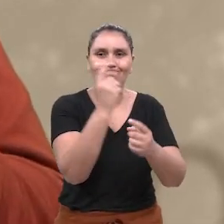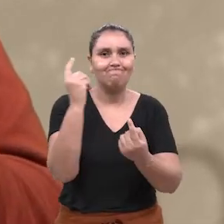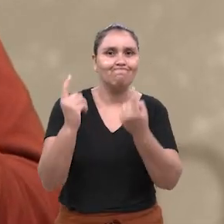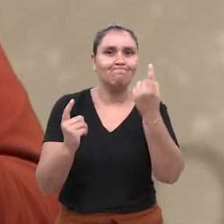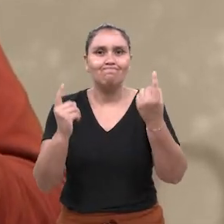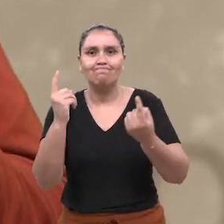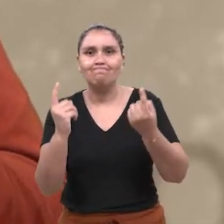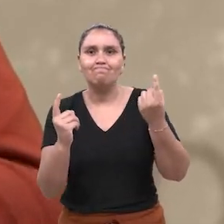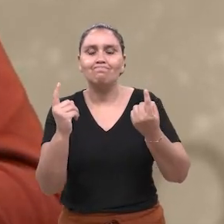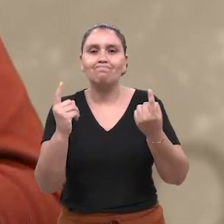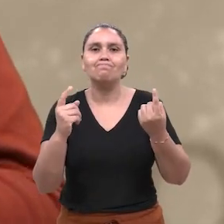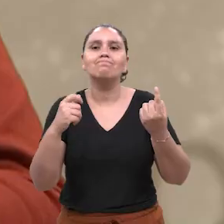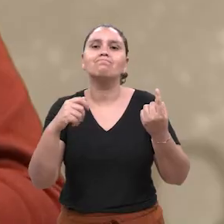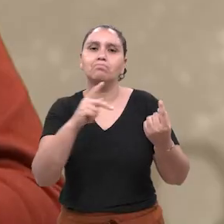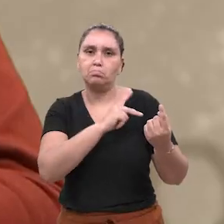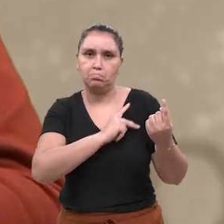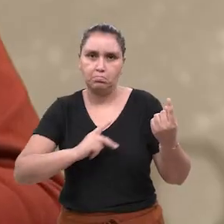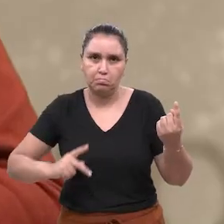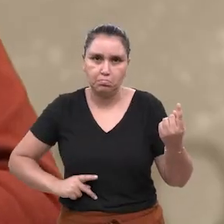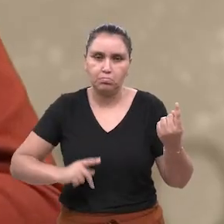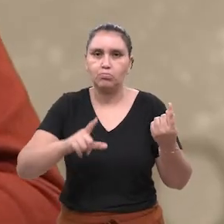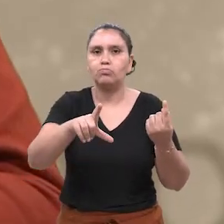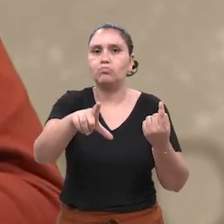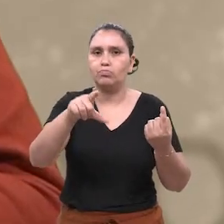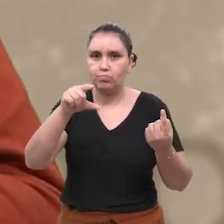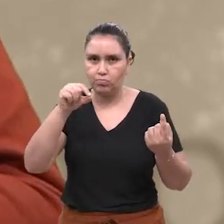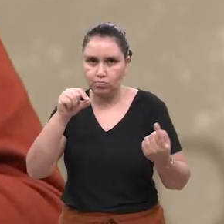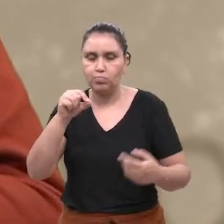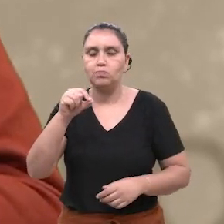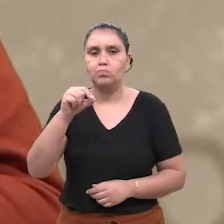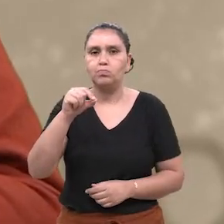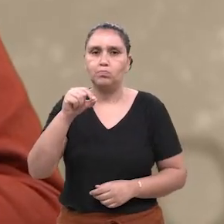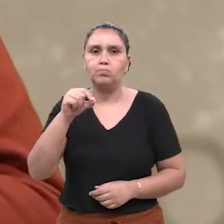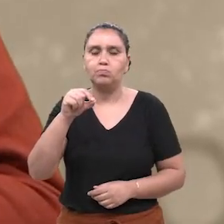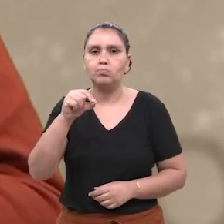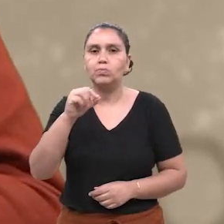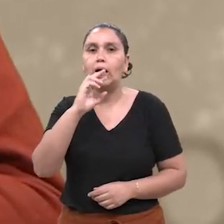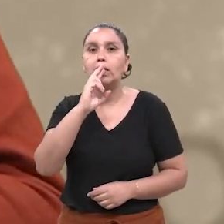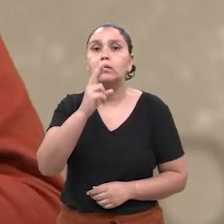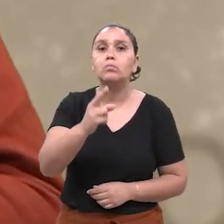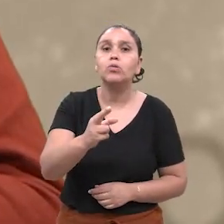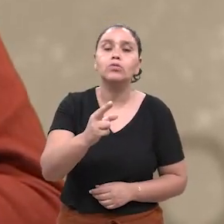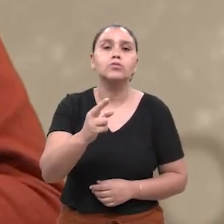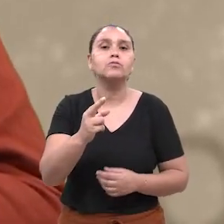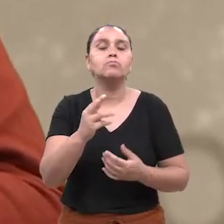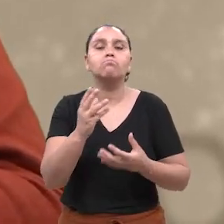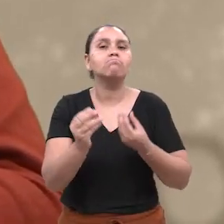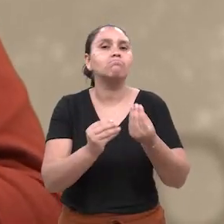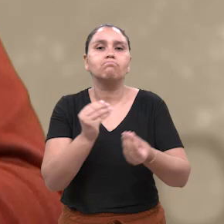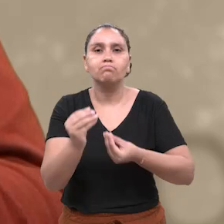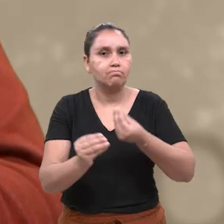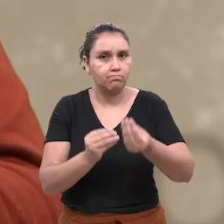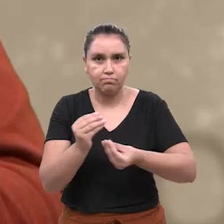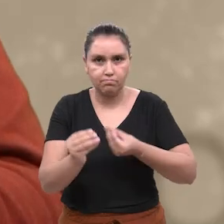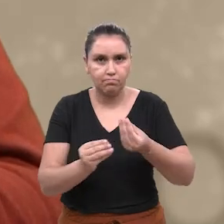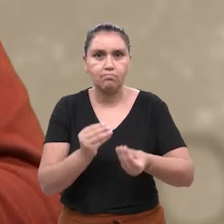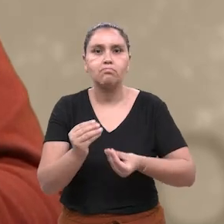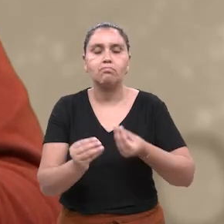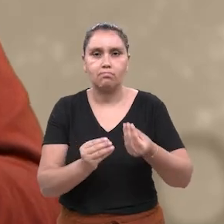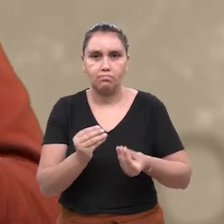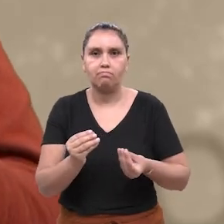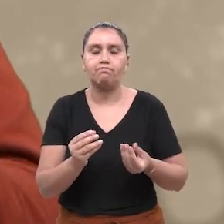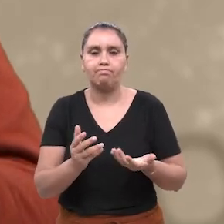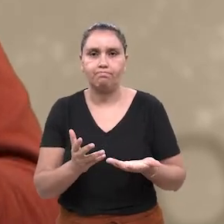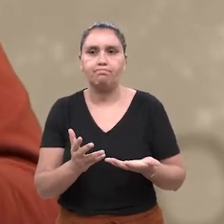Também uma decisão de qual coube ao presidente do Legislativo, né, e precisávamos